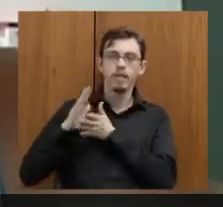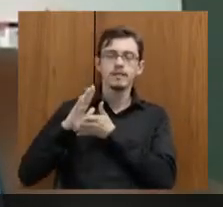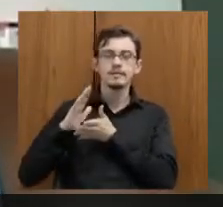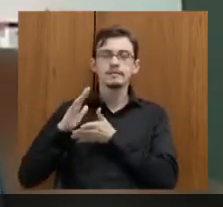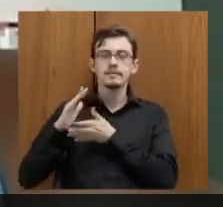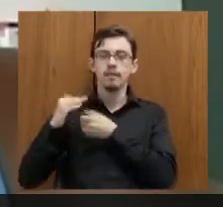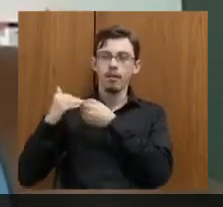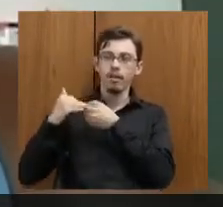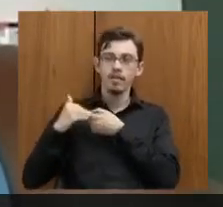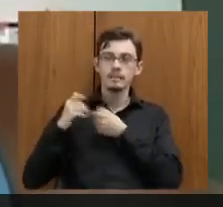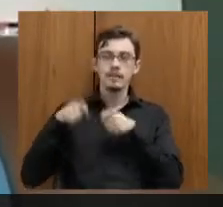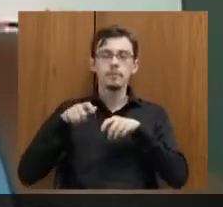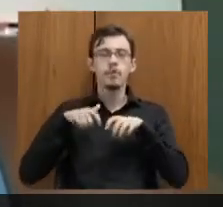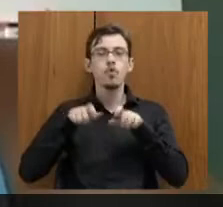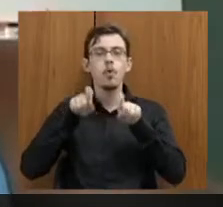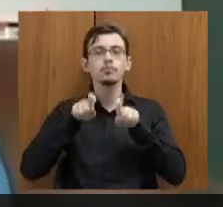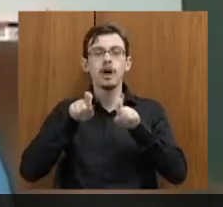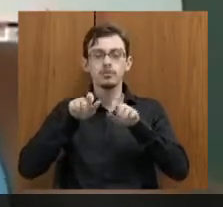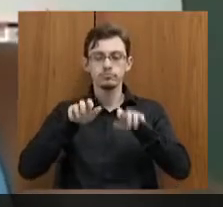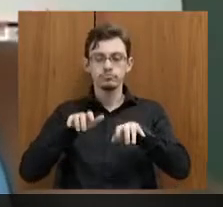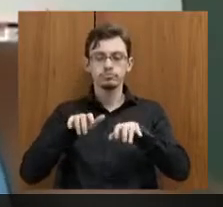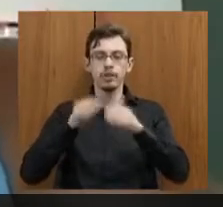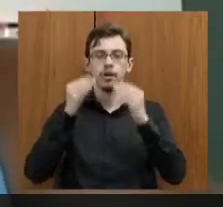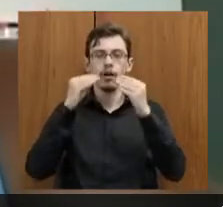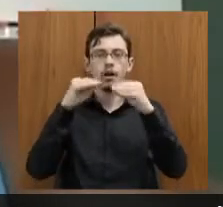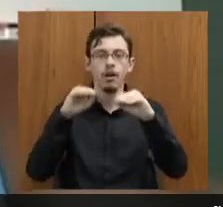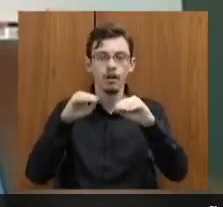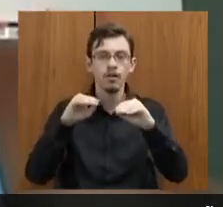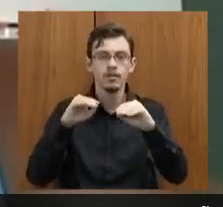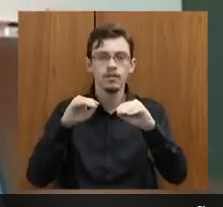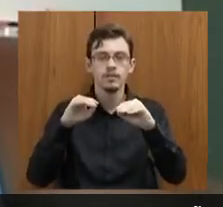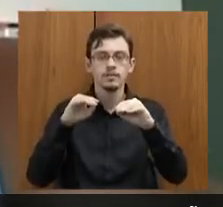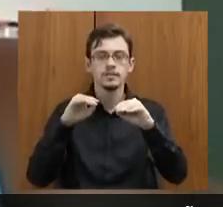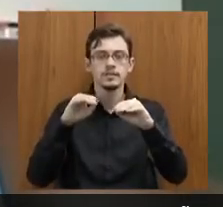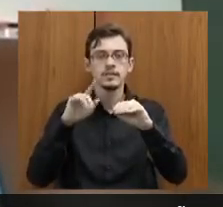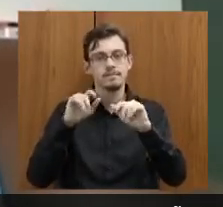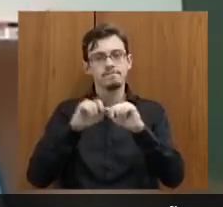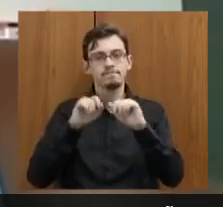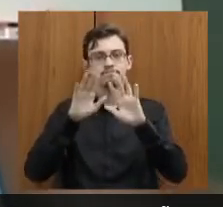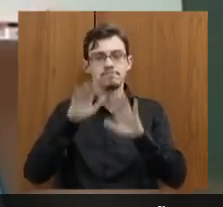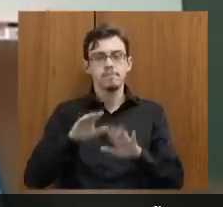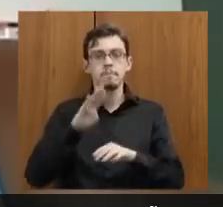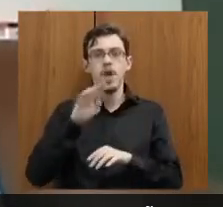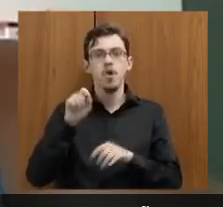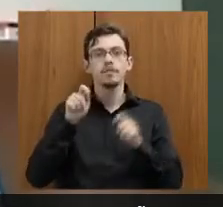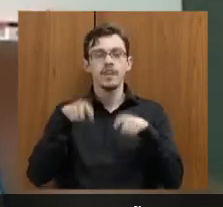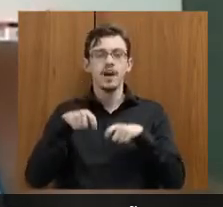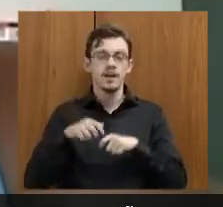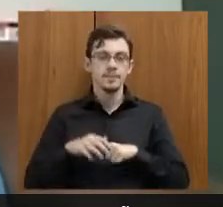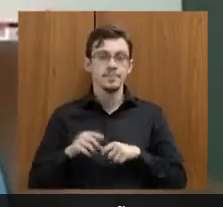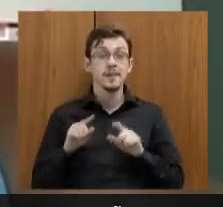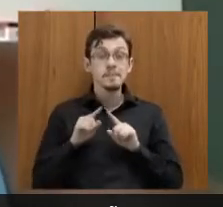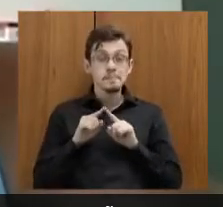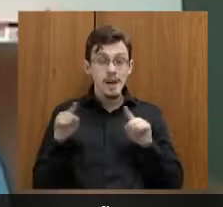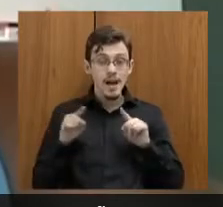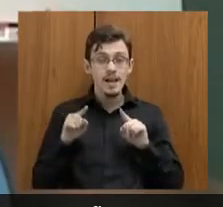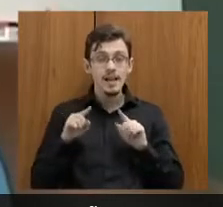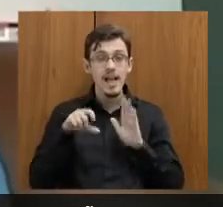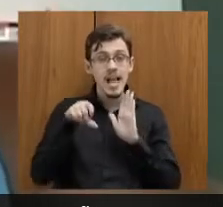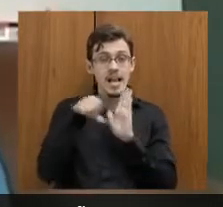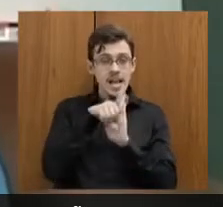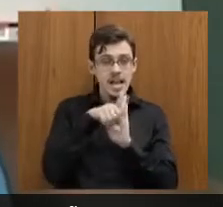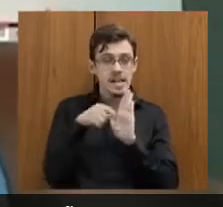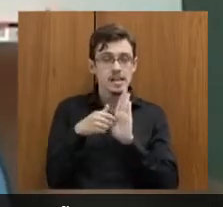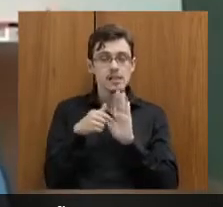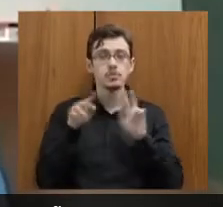gênero religião acontece esses crimes geralmente principalmente se tratando de religiões afro-brasileiras quando estão na